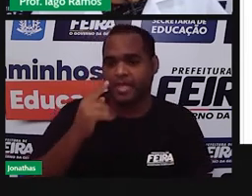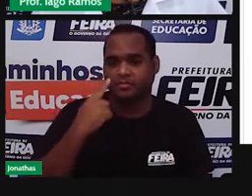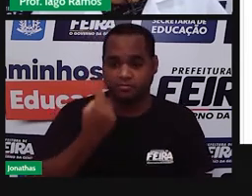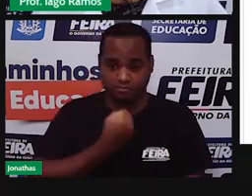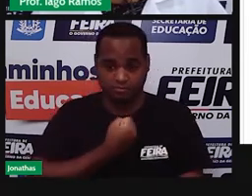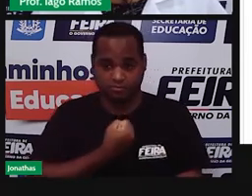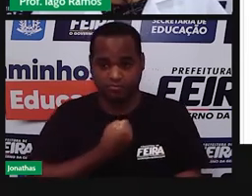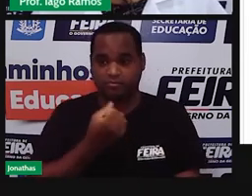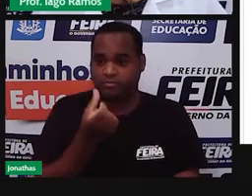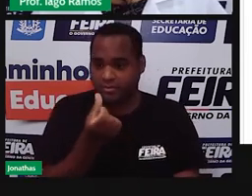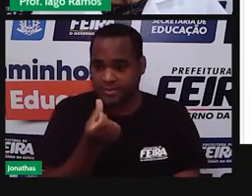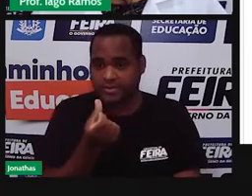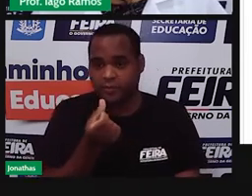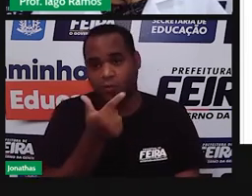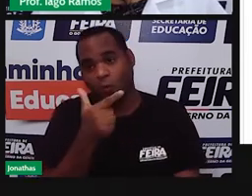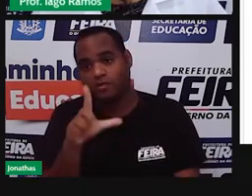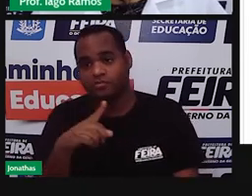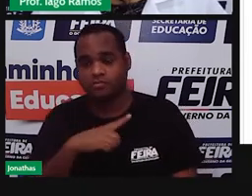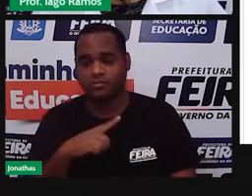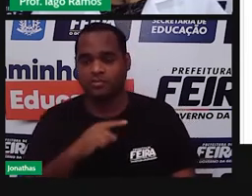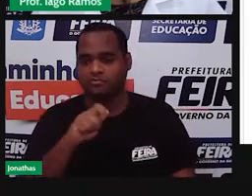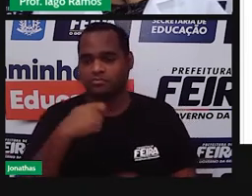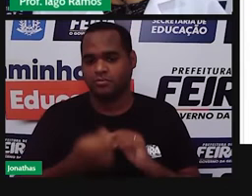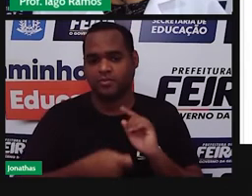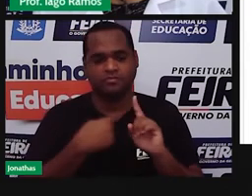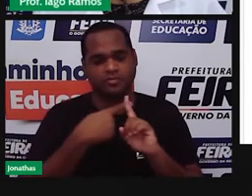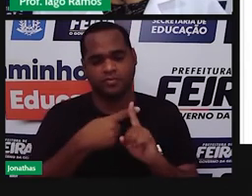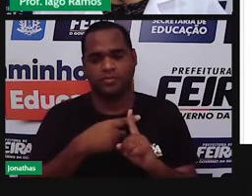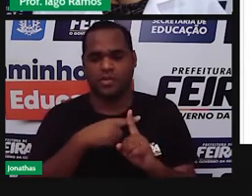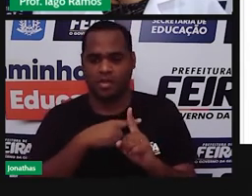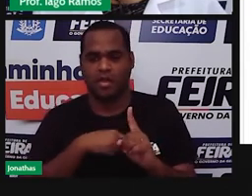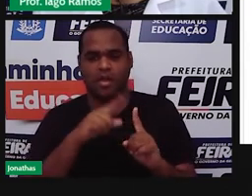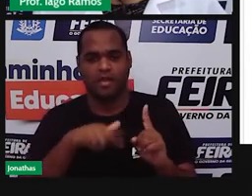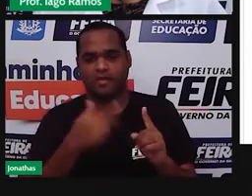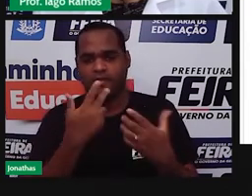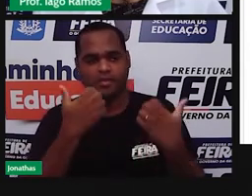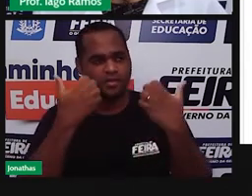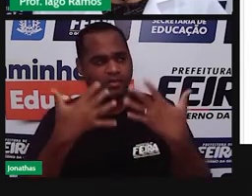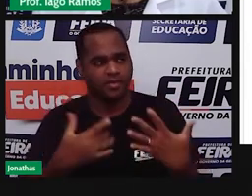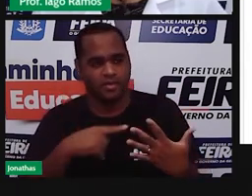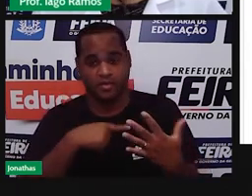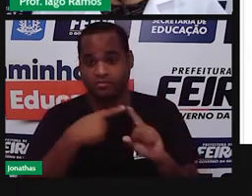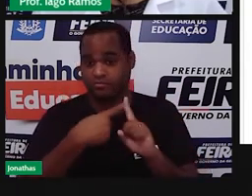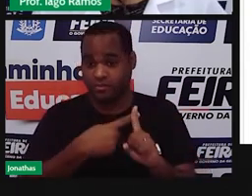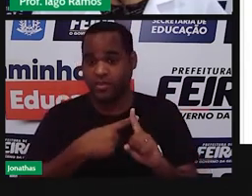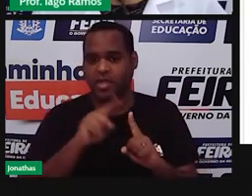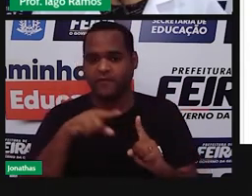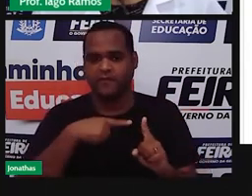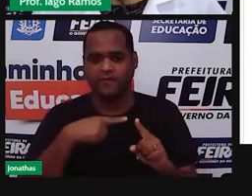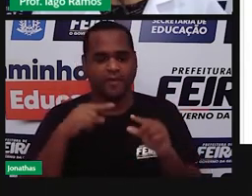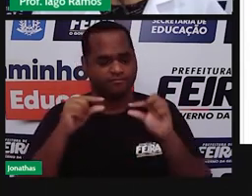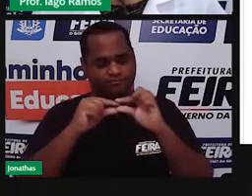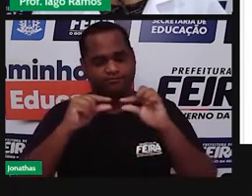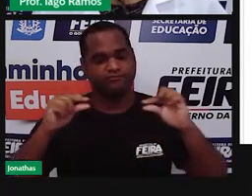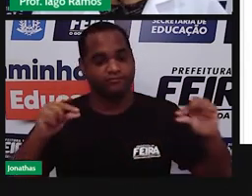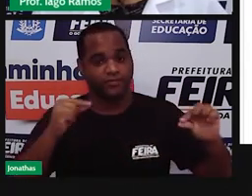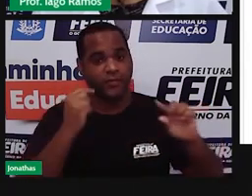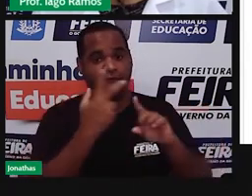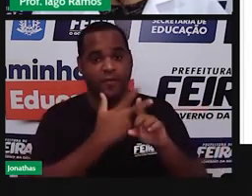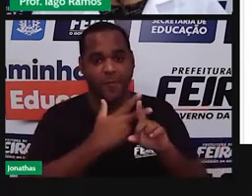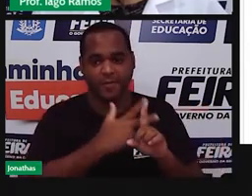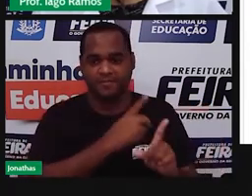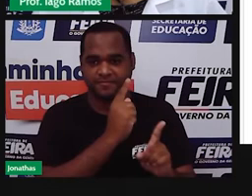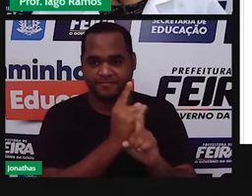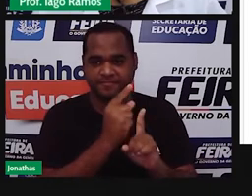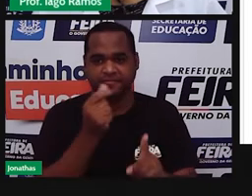6. Se não tem sinal, é positivo. Então, esse 6 é positivo. Eu vou na reta numérica achar o 6. E